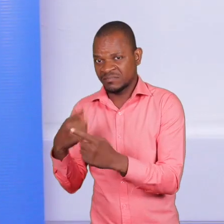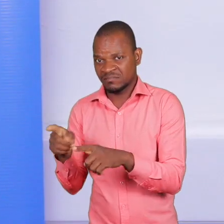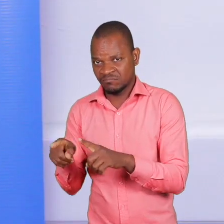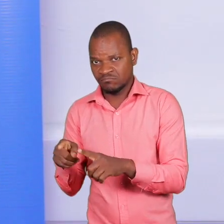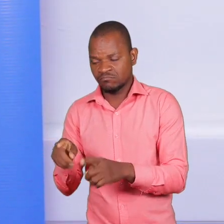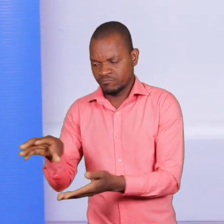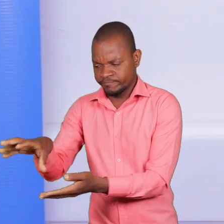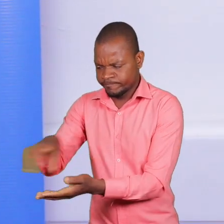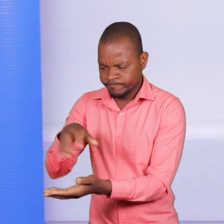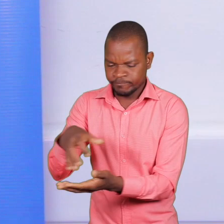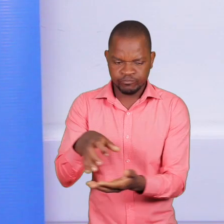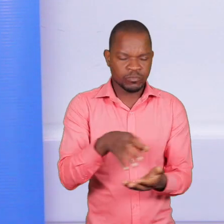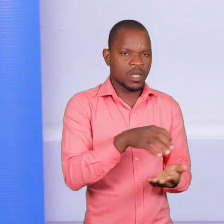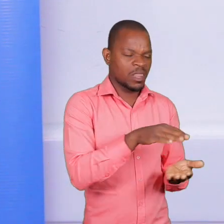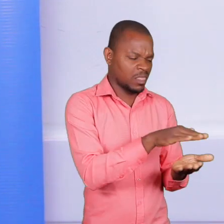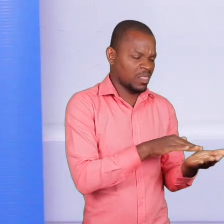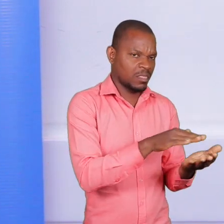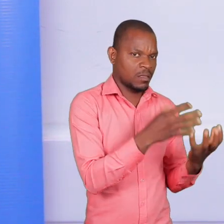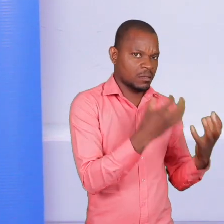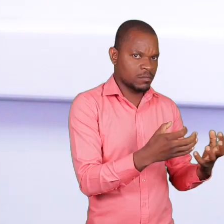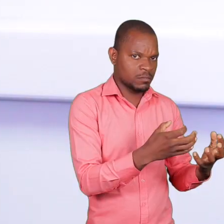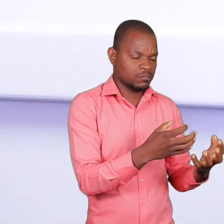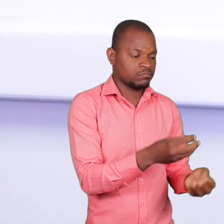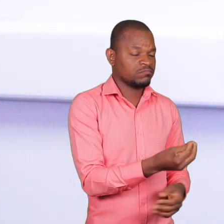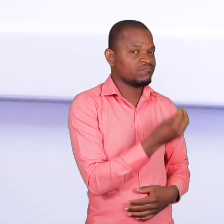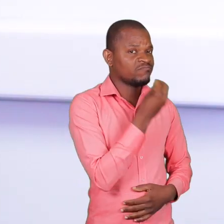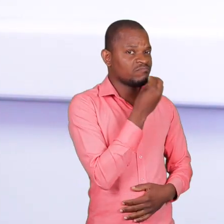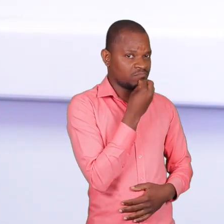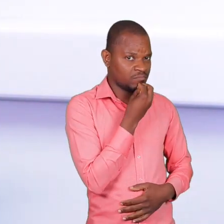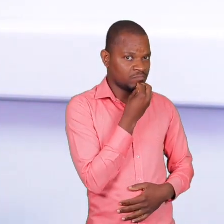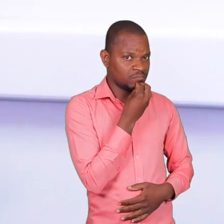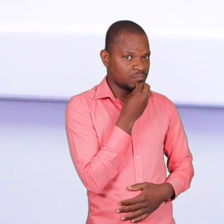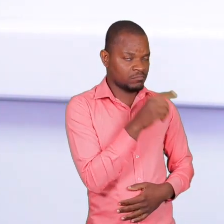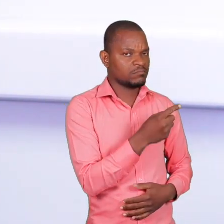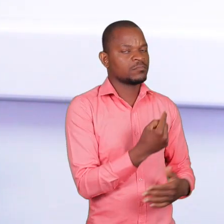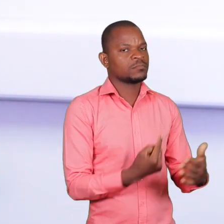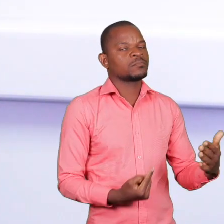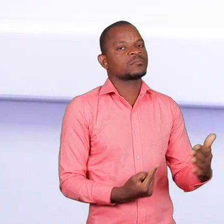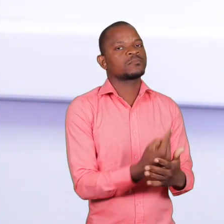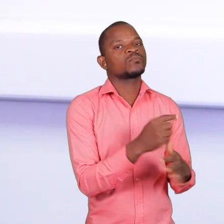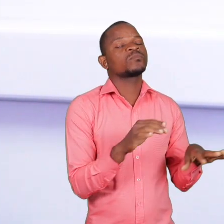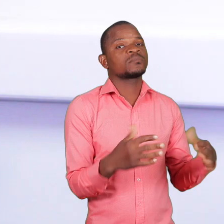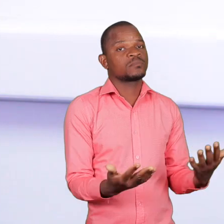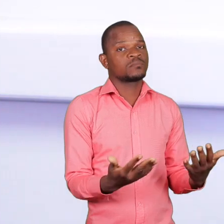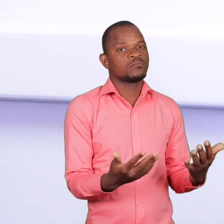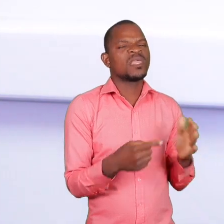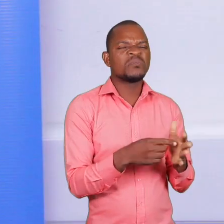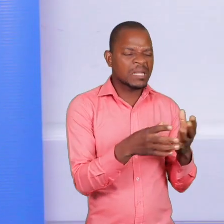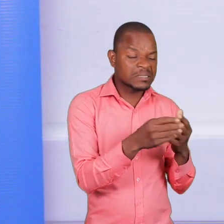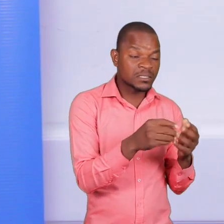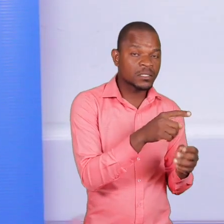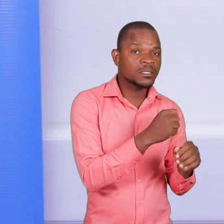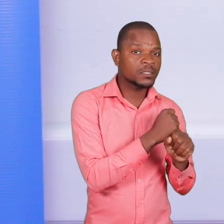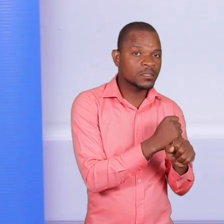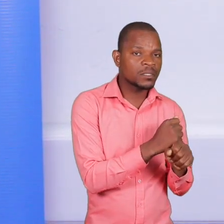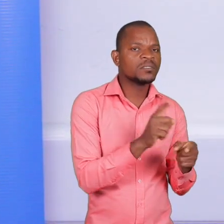também vão depois para o nosso consumo, como pode imaginar, principalmente as saladas, o tomate,